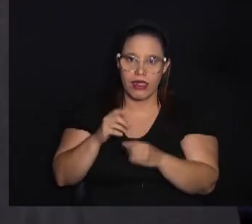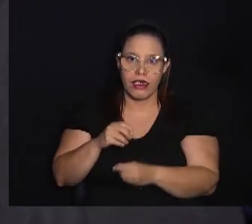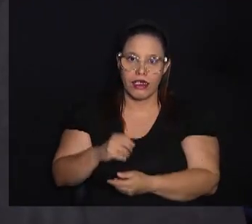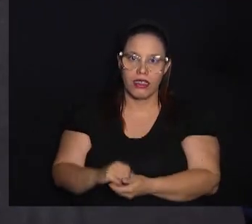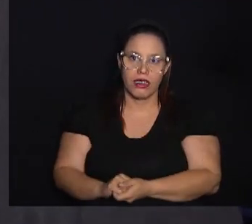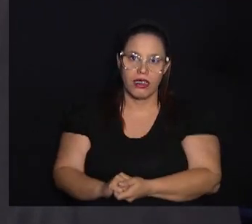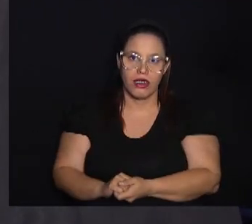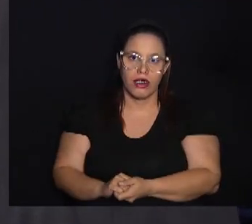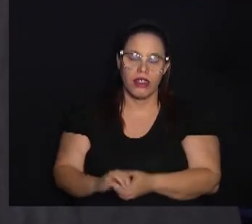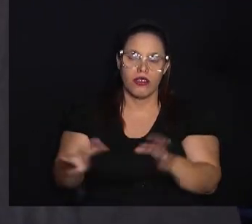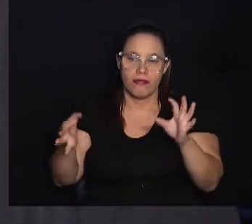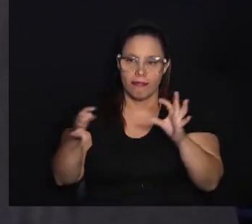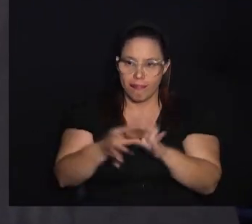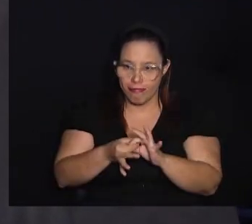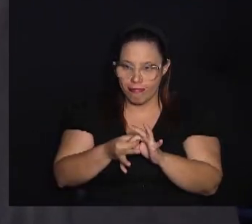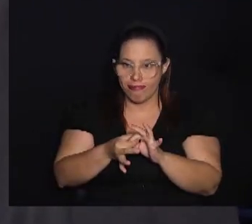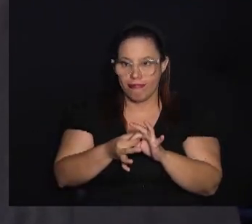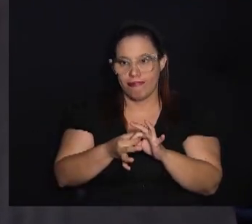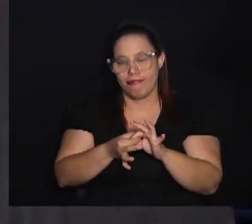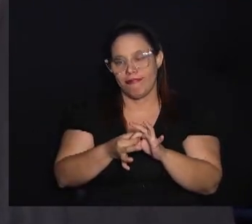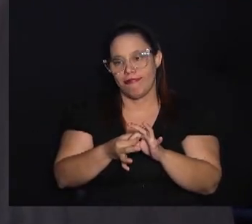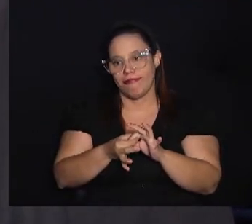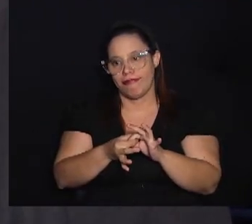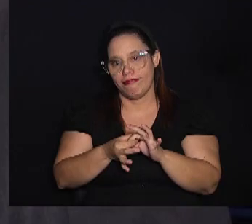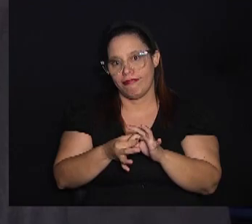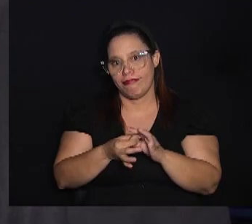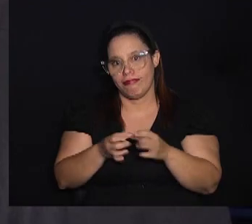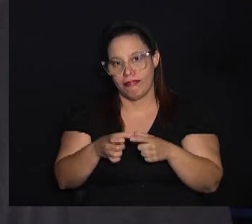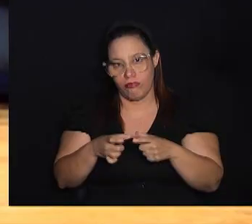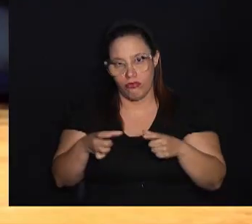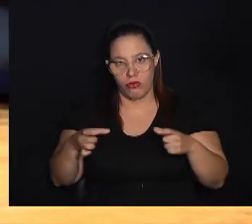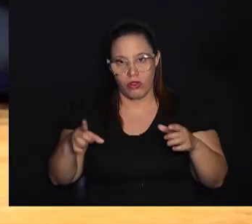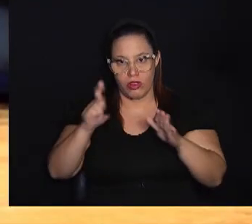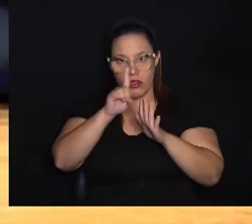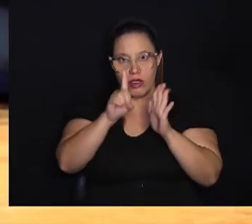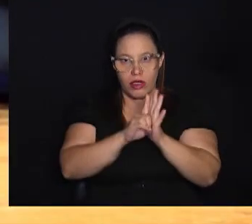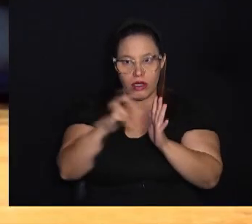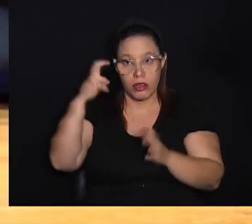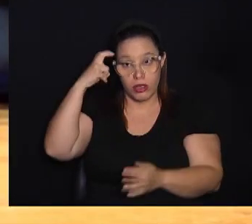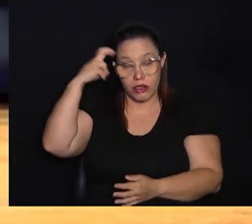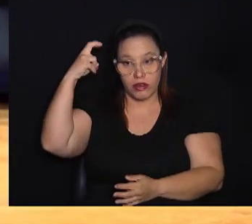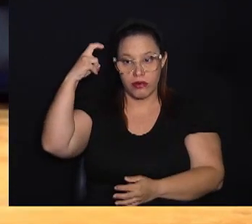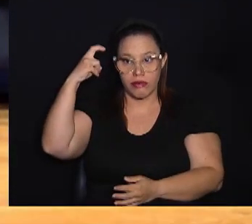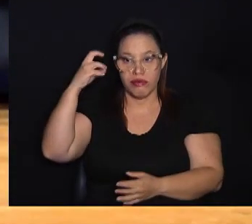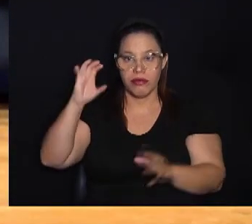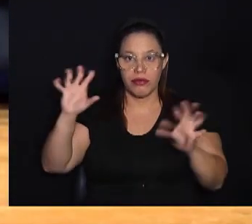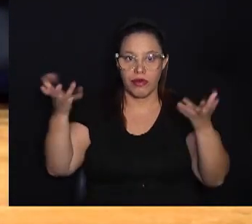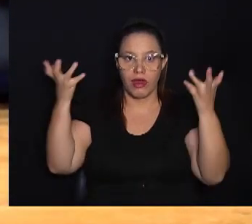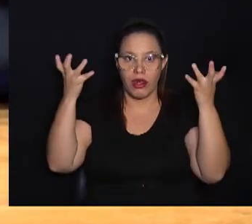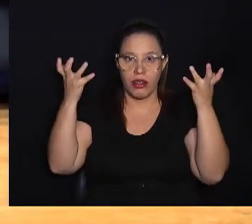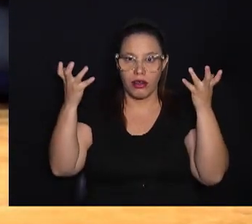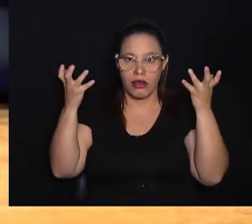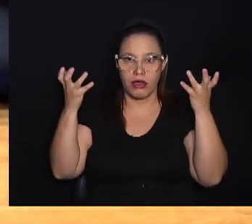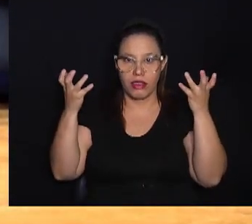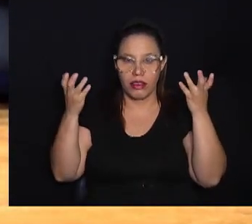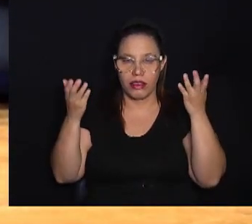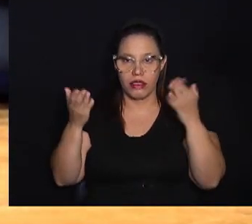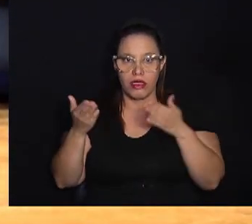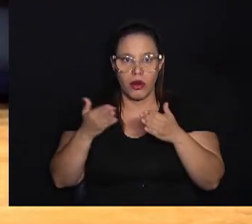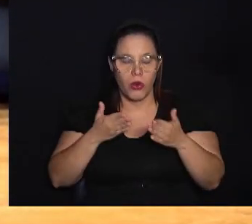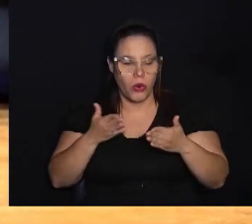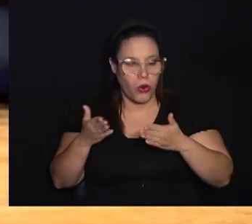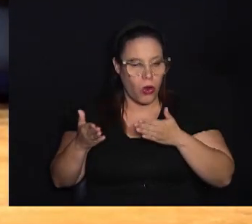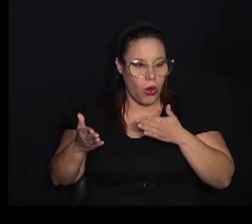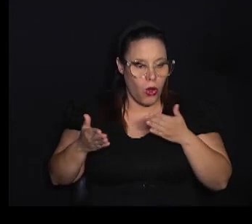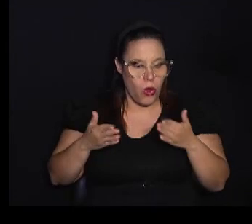de pactuação na implementação e na ampliação dos direitos culturais. O evento também visa mapear e visibilizar